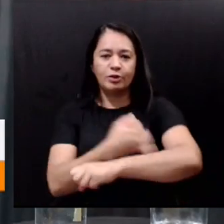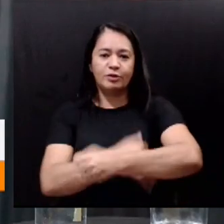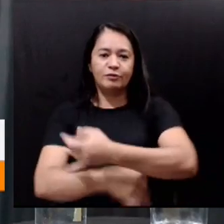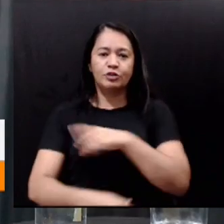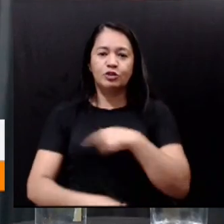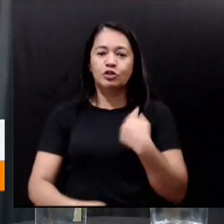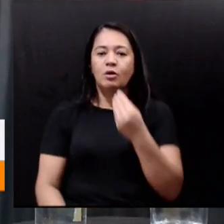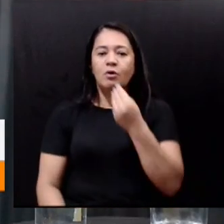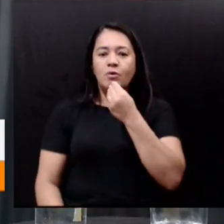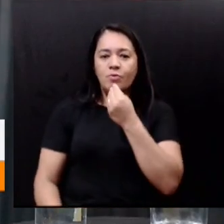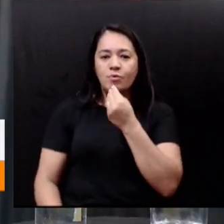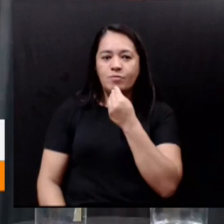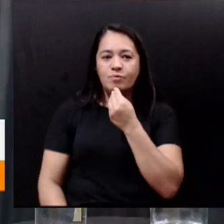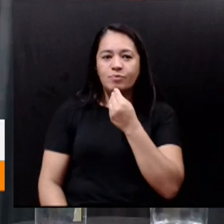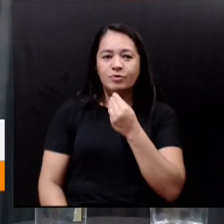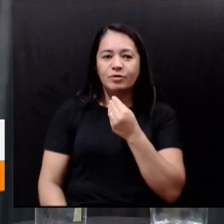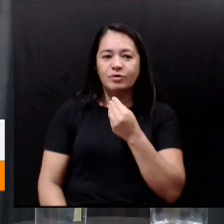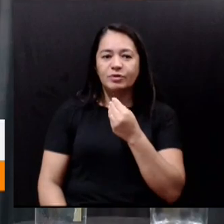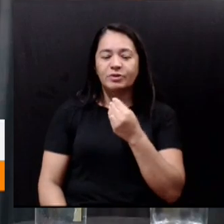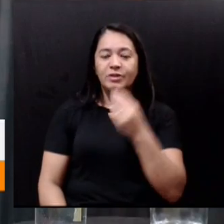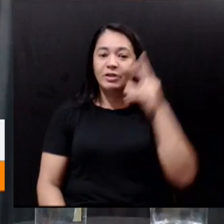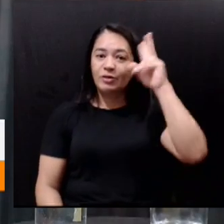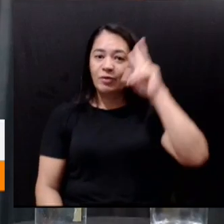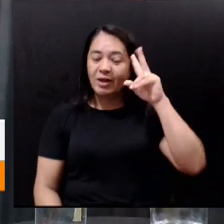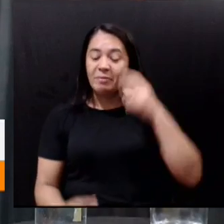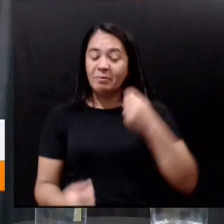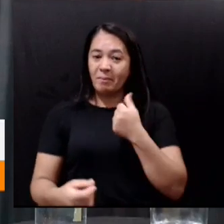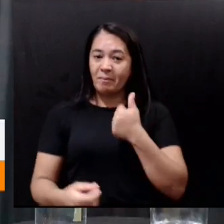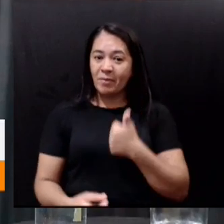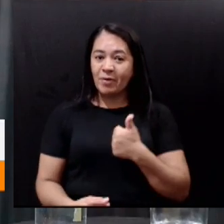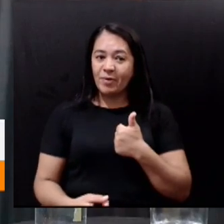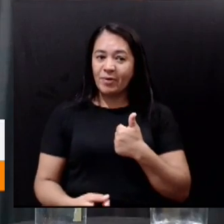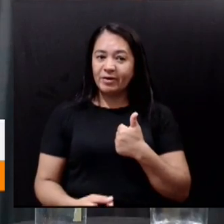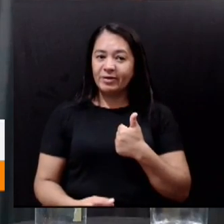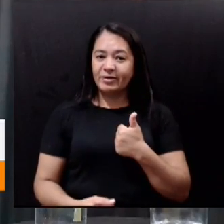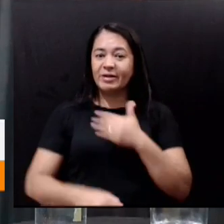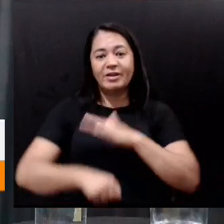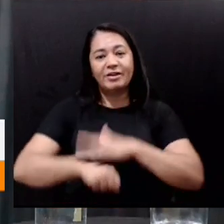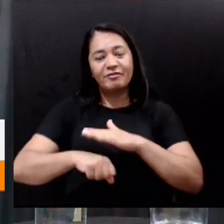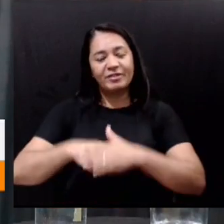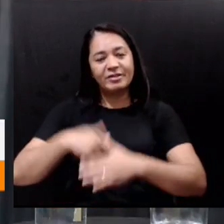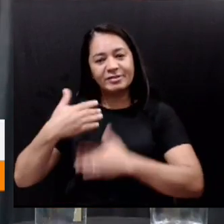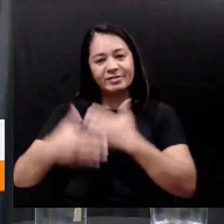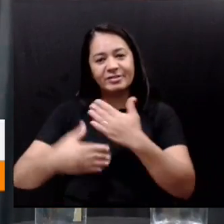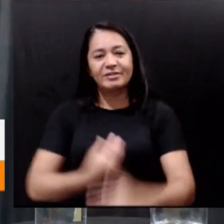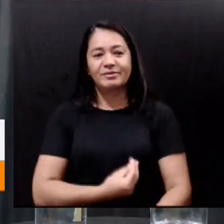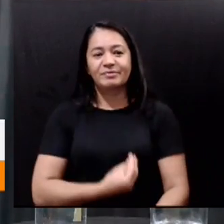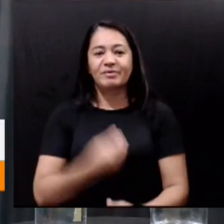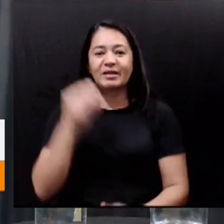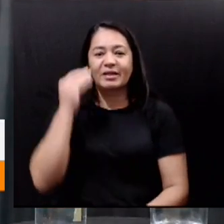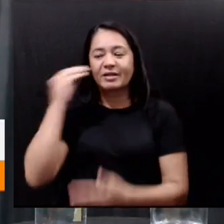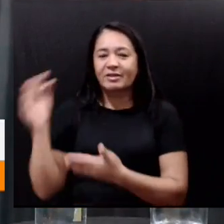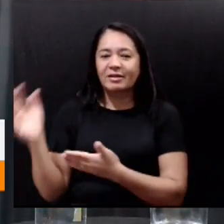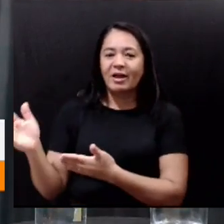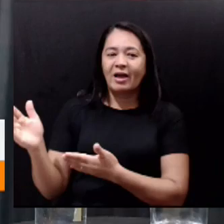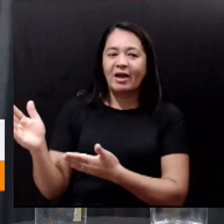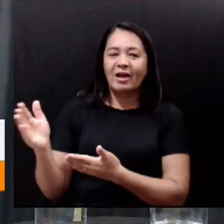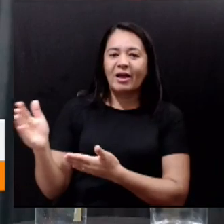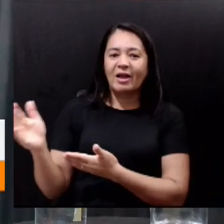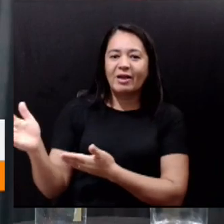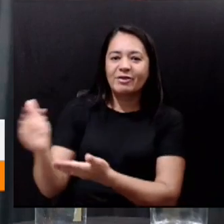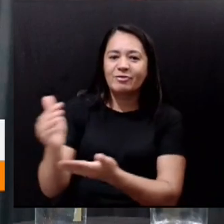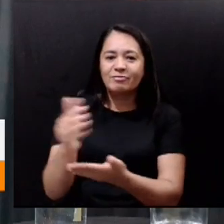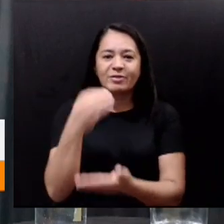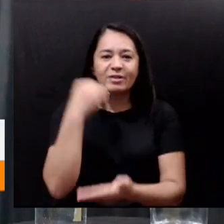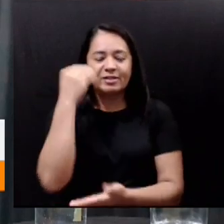ter isso como uma boa lembrança e poder reproduzir ao longo da vida, né? Sim. Tentar resgatar, né, essa vivência, essa experiência, poder reproduzir no